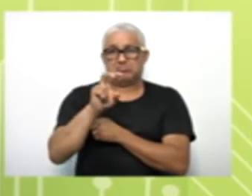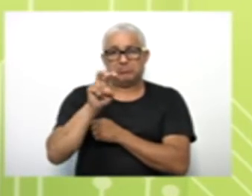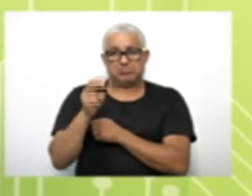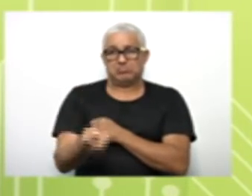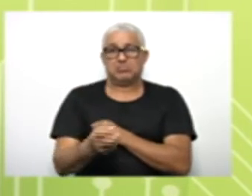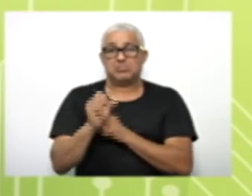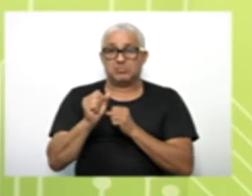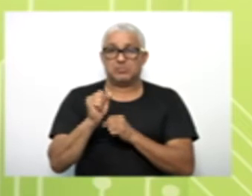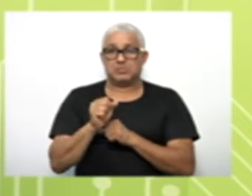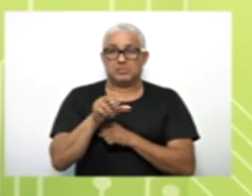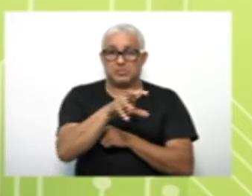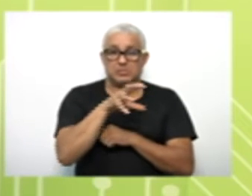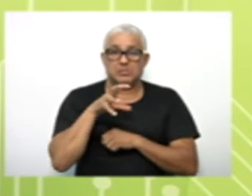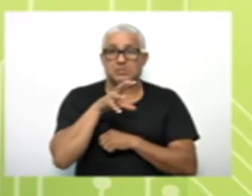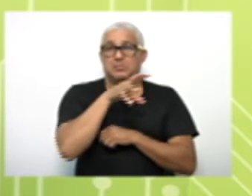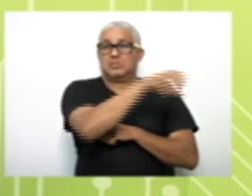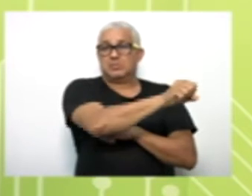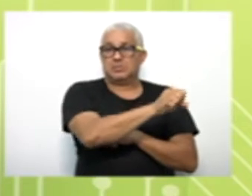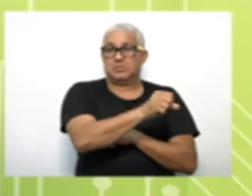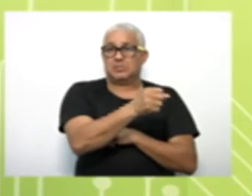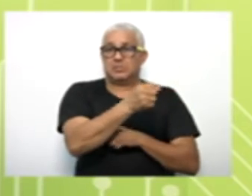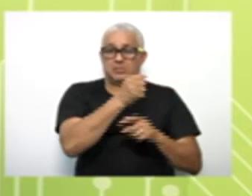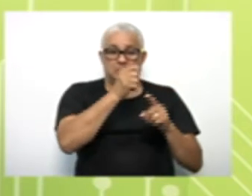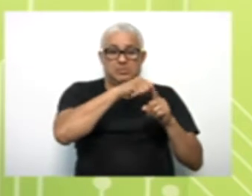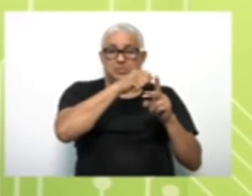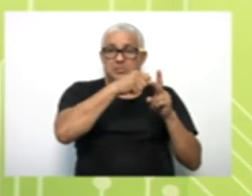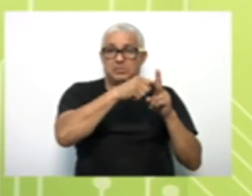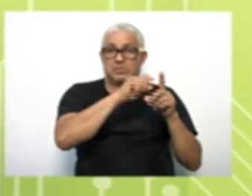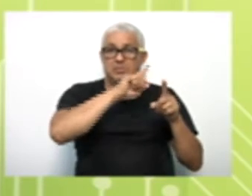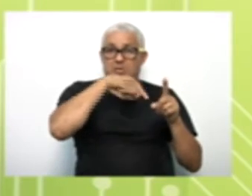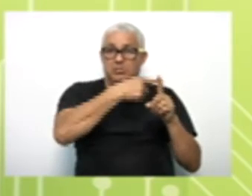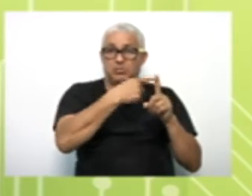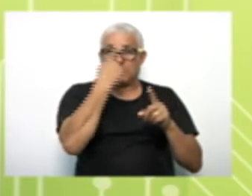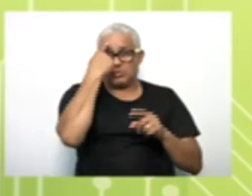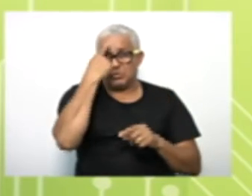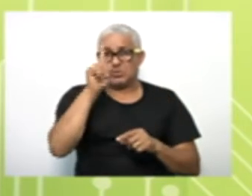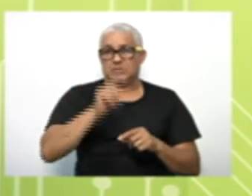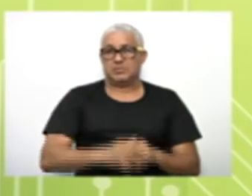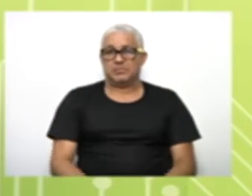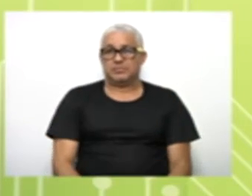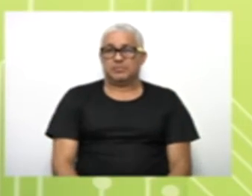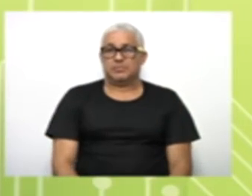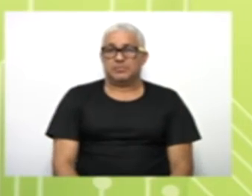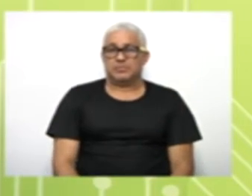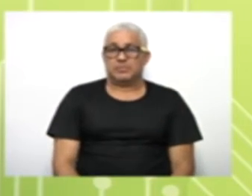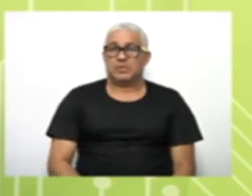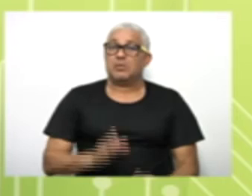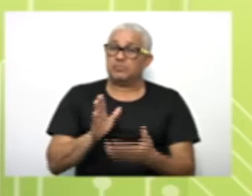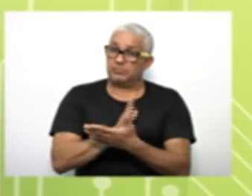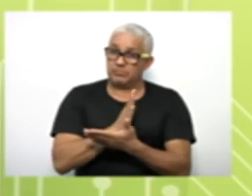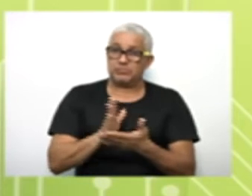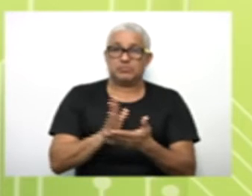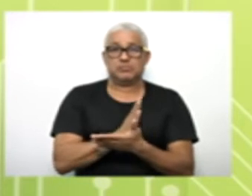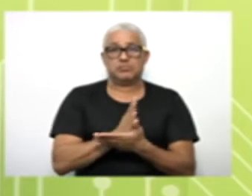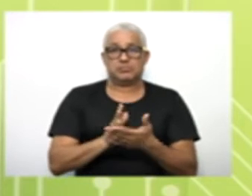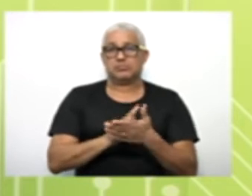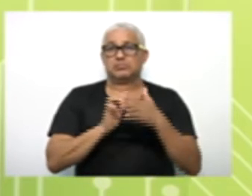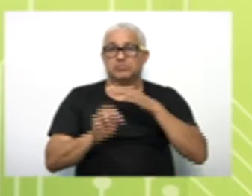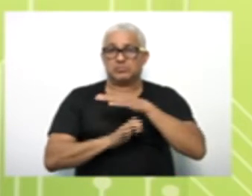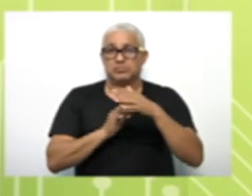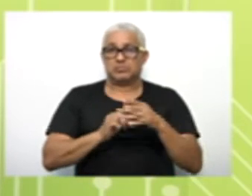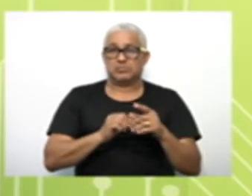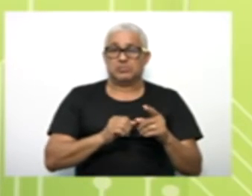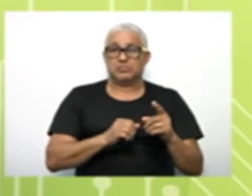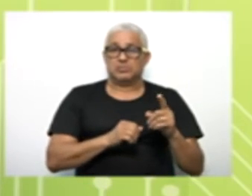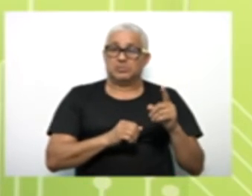pode resgatar 60 dias mais um. É a regra do mercado, D mais um. Algumas instituições colocam D mais 2 em